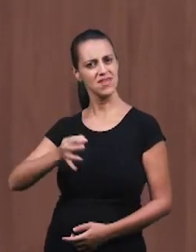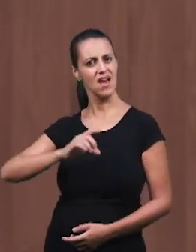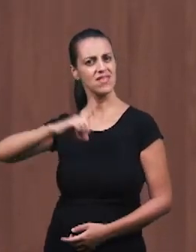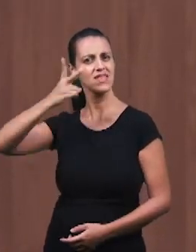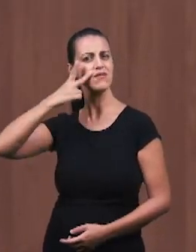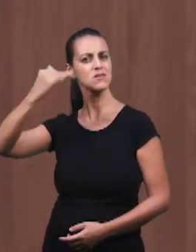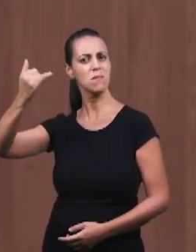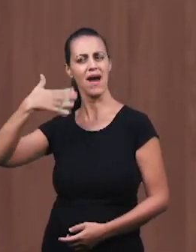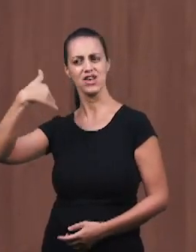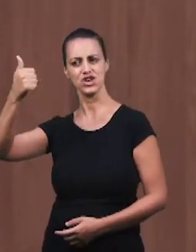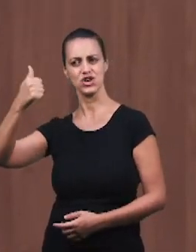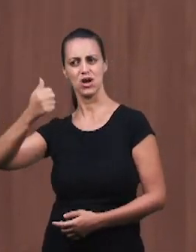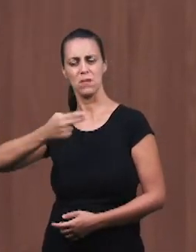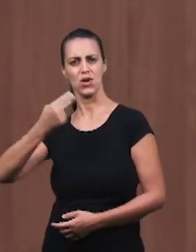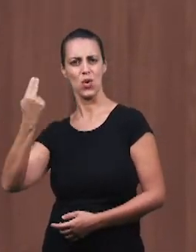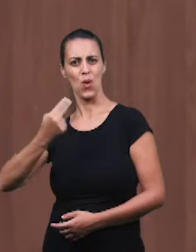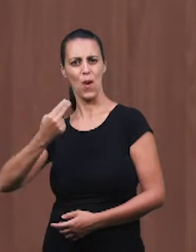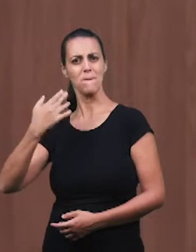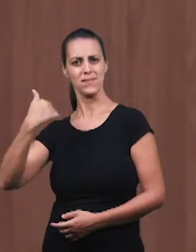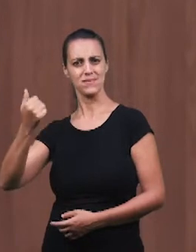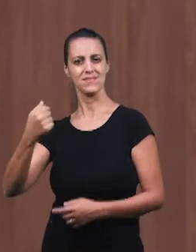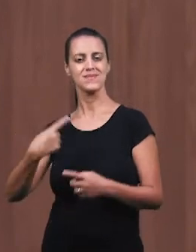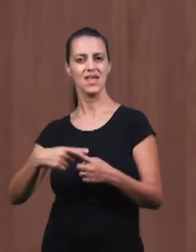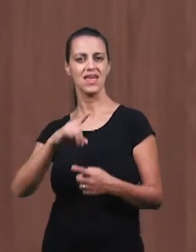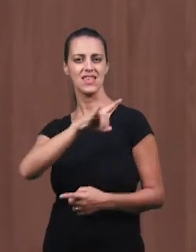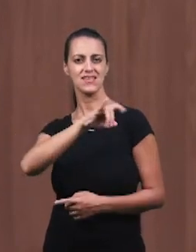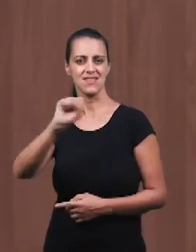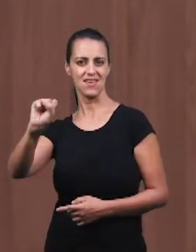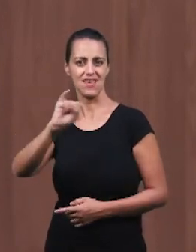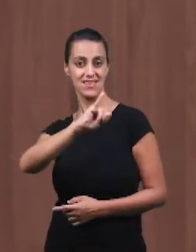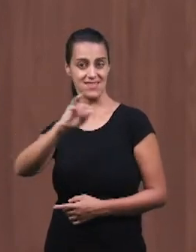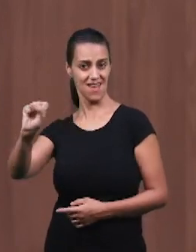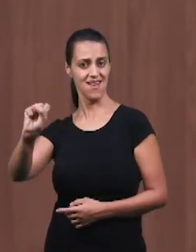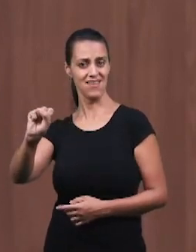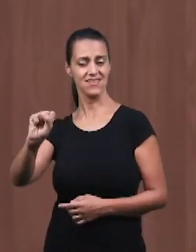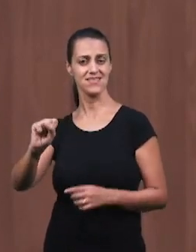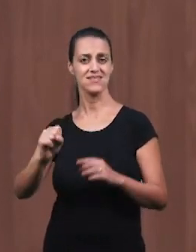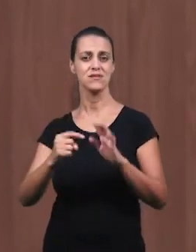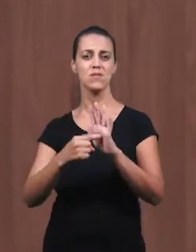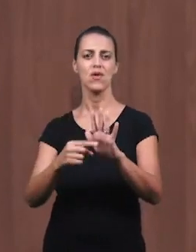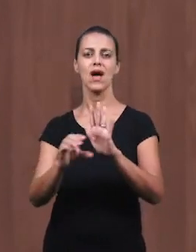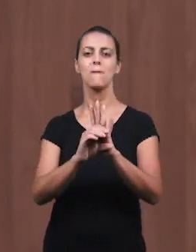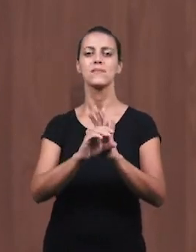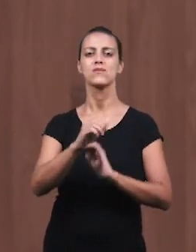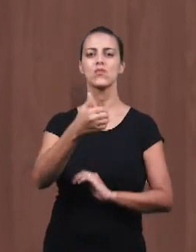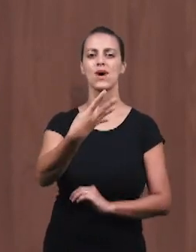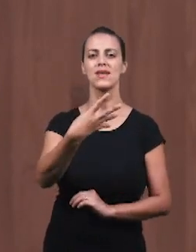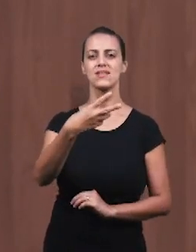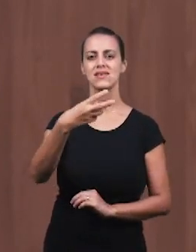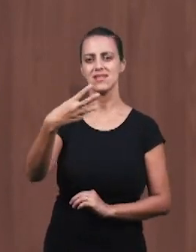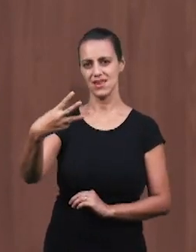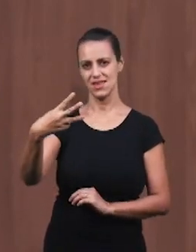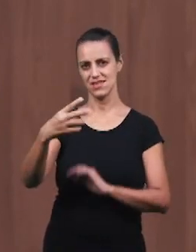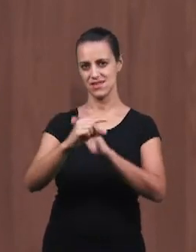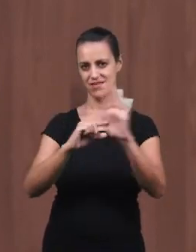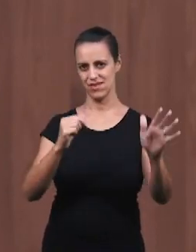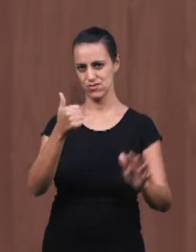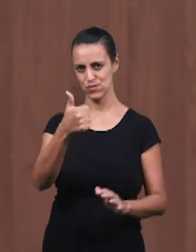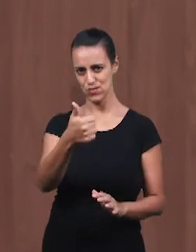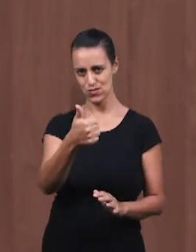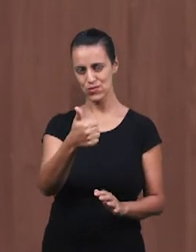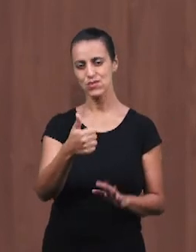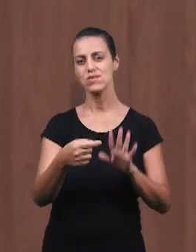chama pelo nome, porque ali está uma citação do livro do profeta Isaías, quando no capítulo 43, verso